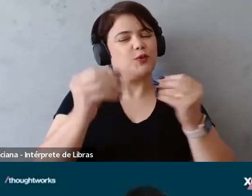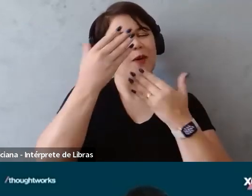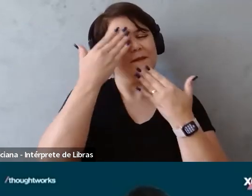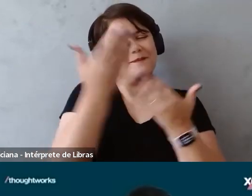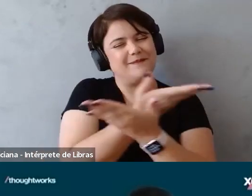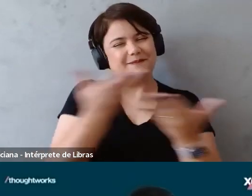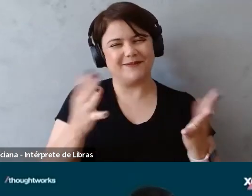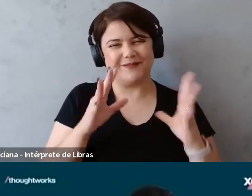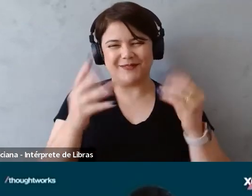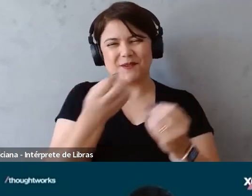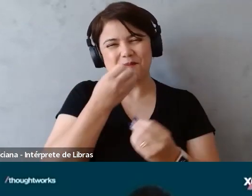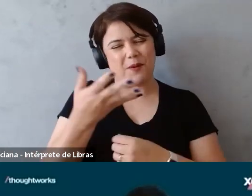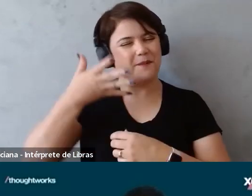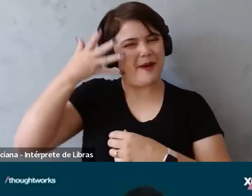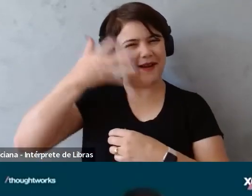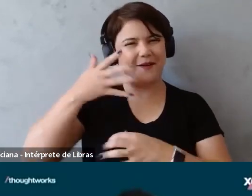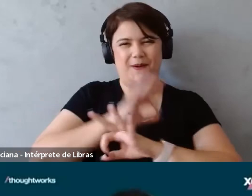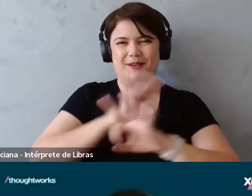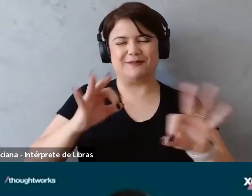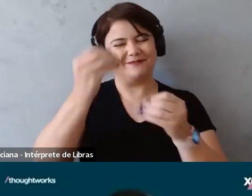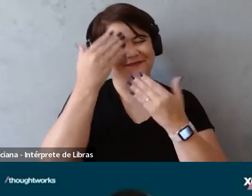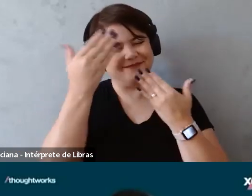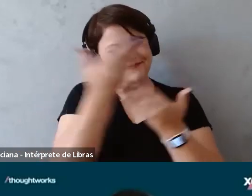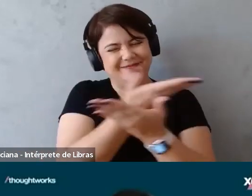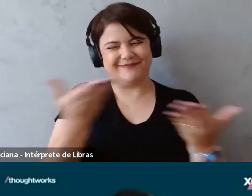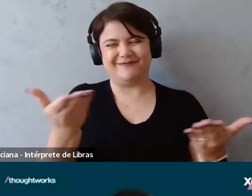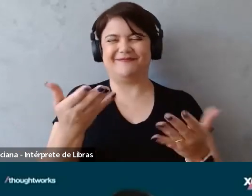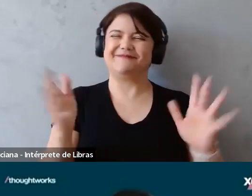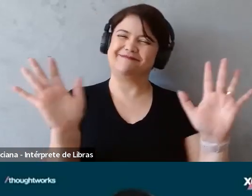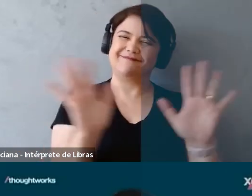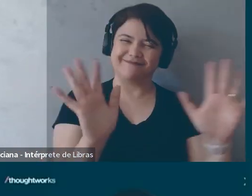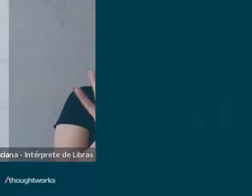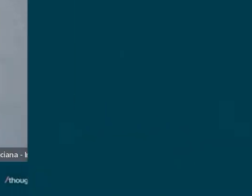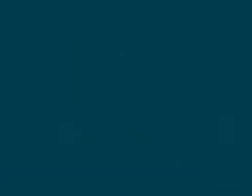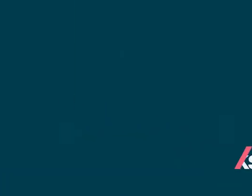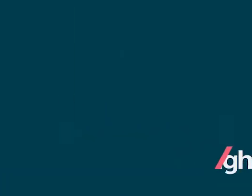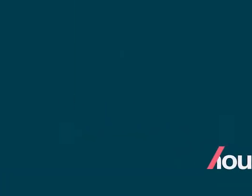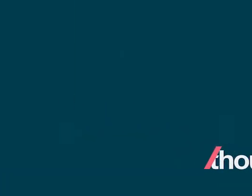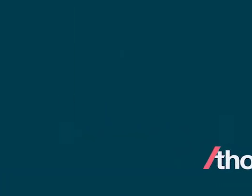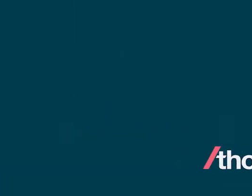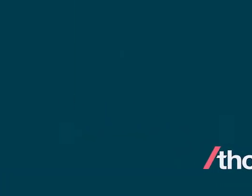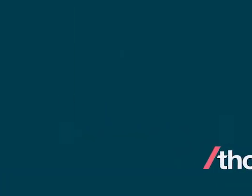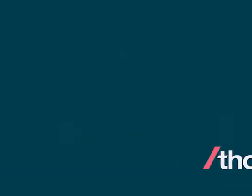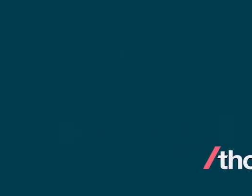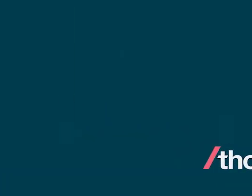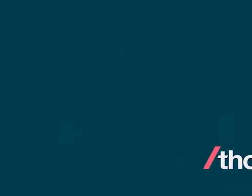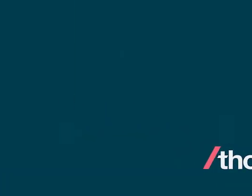obrigada, muito boa palestra. Obrigada. Tchau, gente.